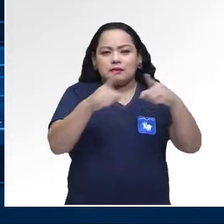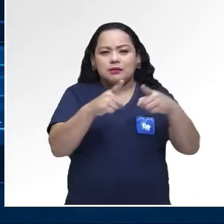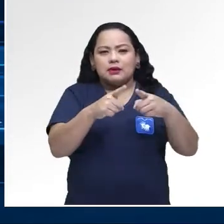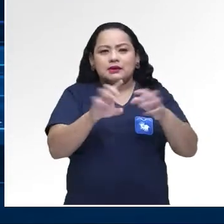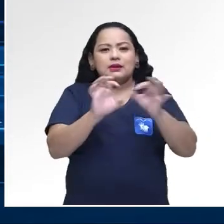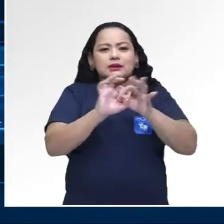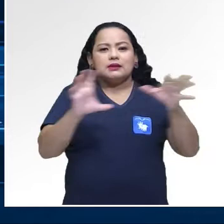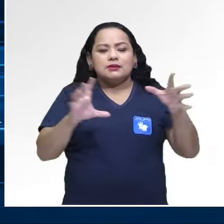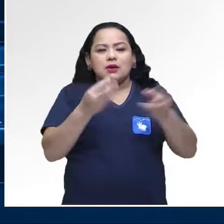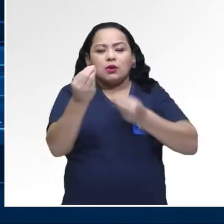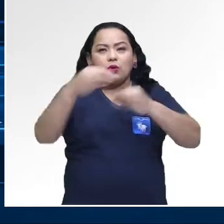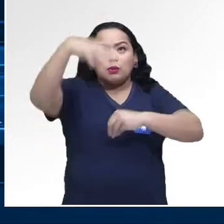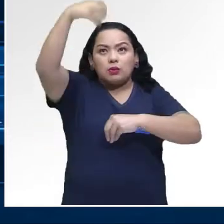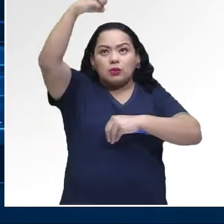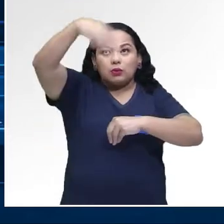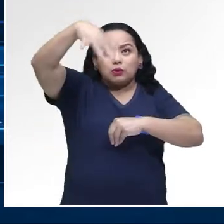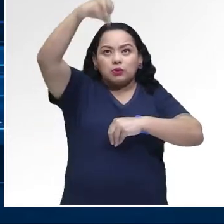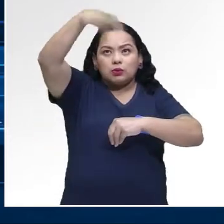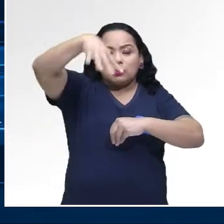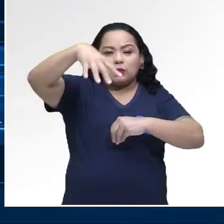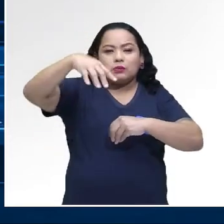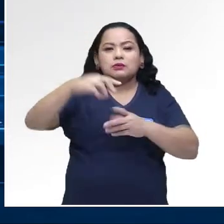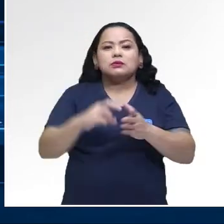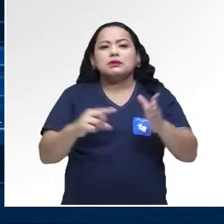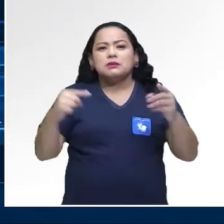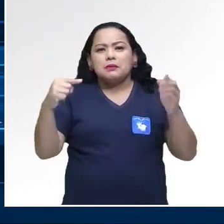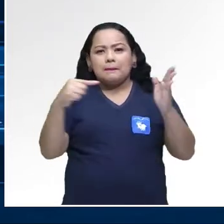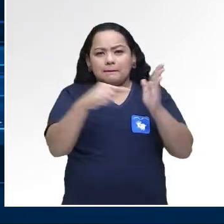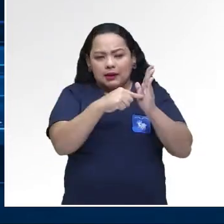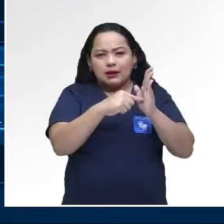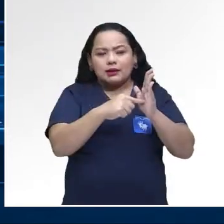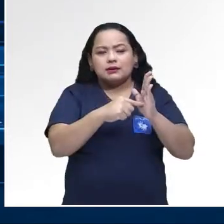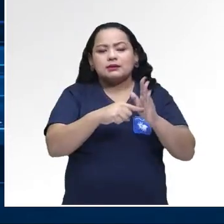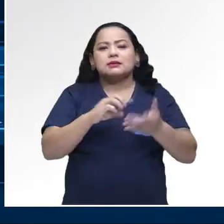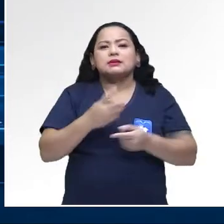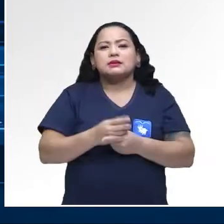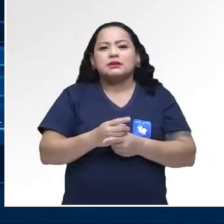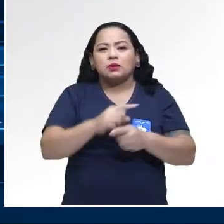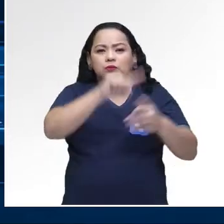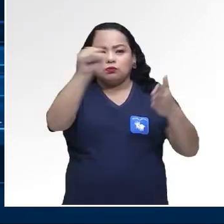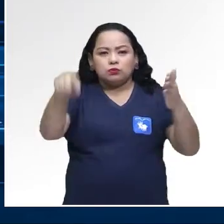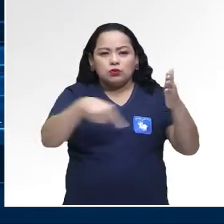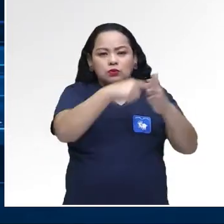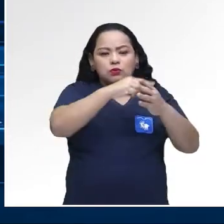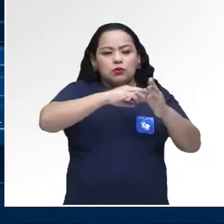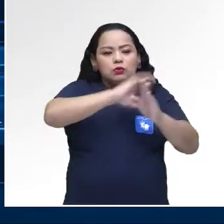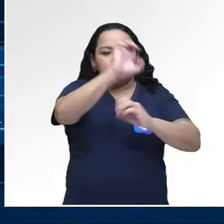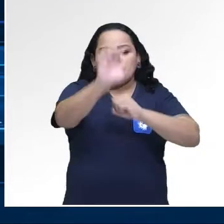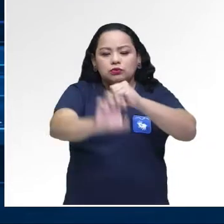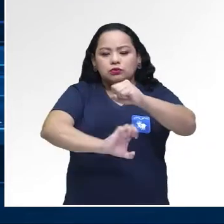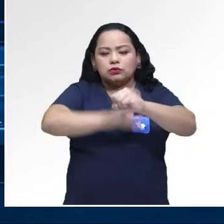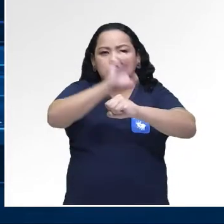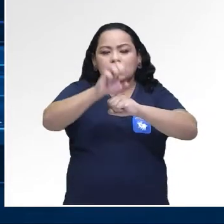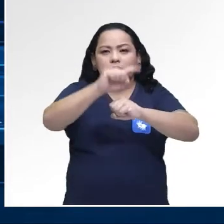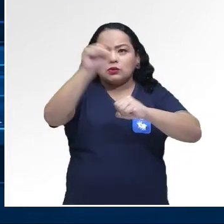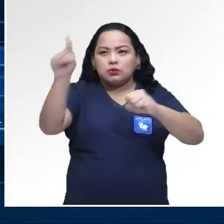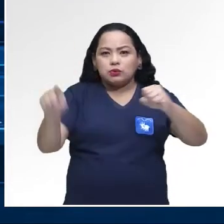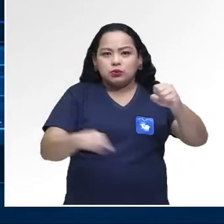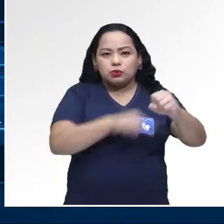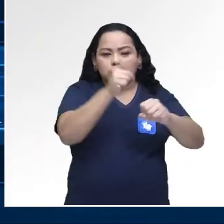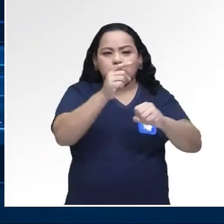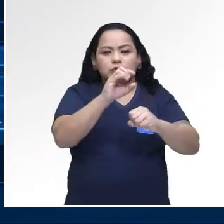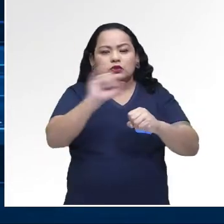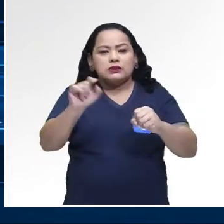acesa, representa aí que esse interruptor está ligado, né? O circuito está fechado e os elétrons estão passando. Se eu desligar ali